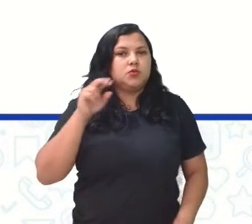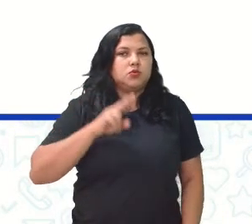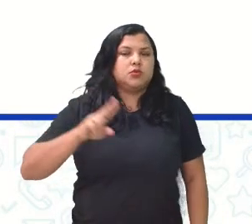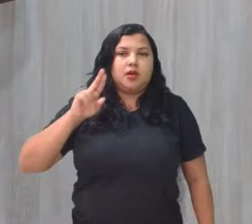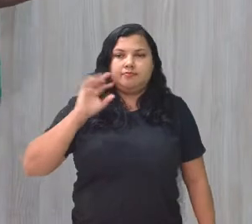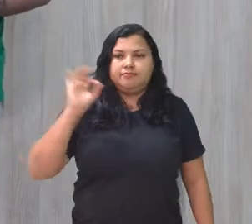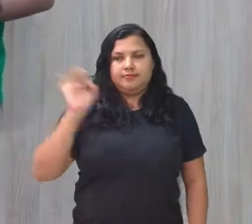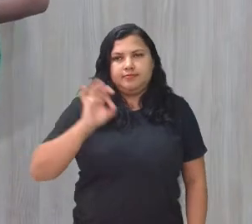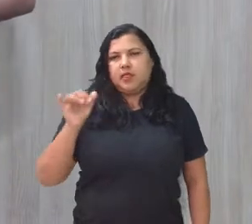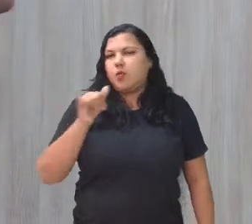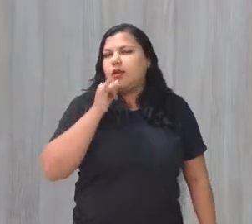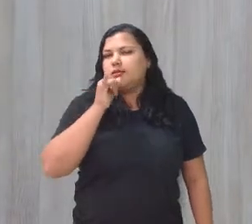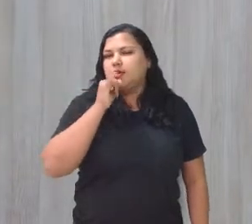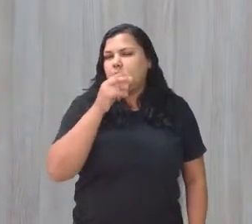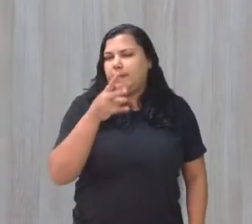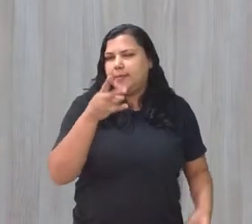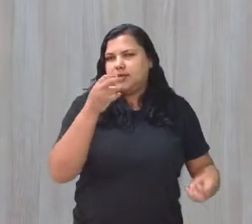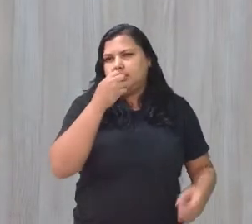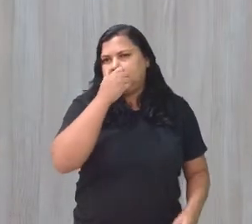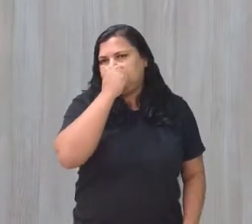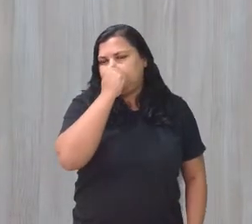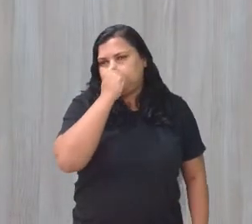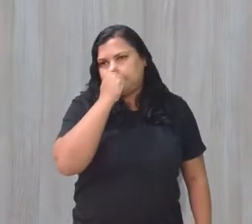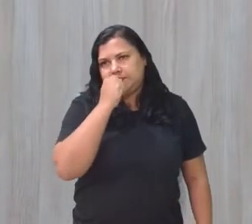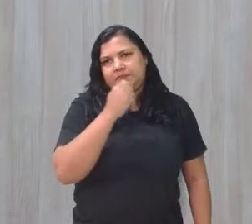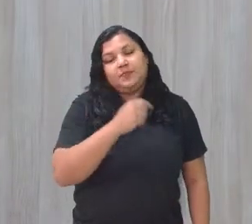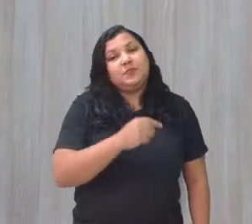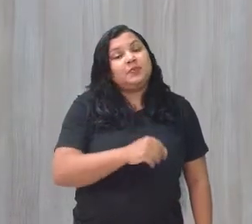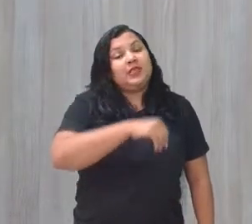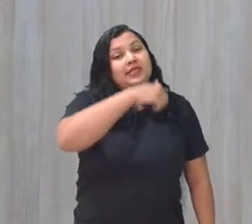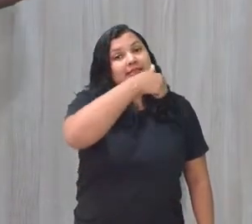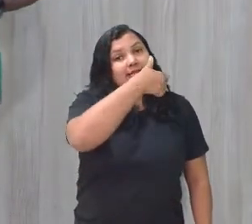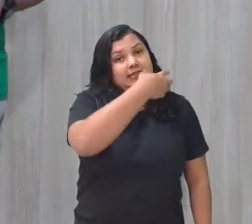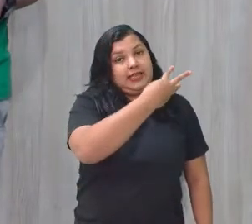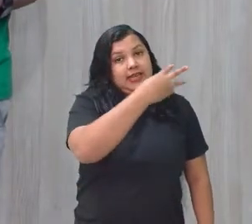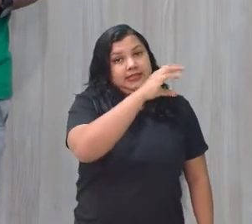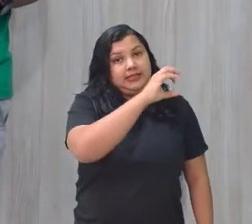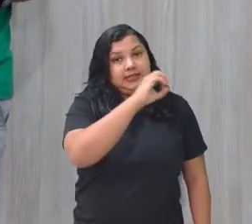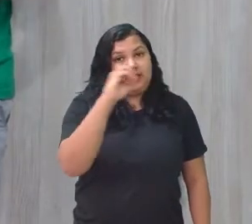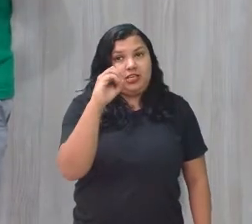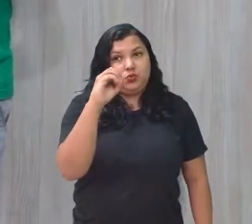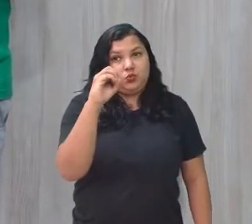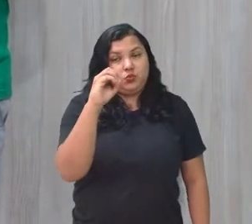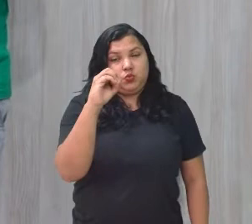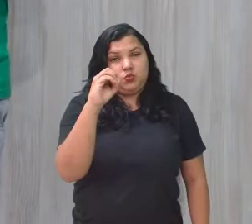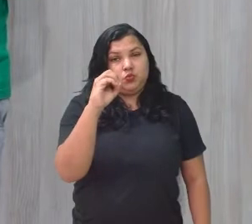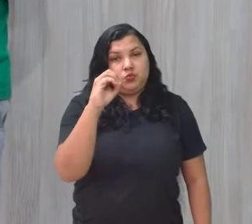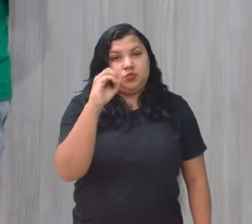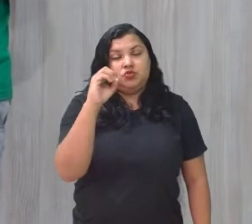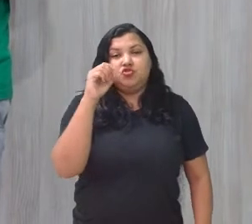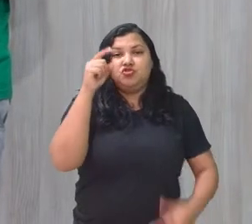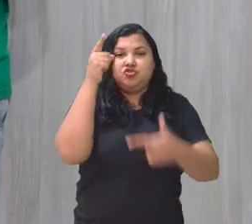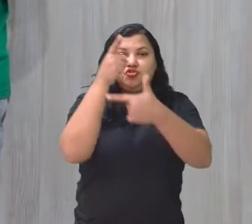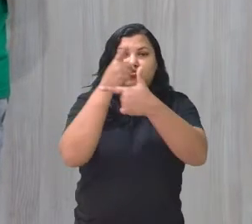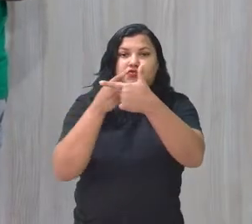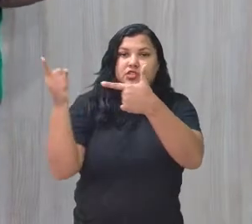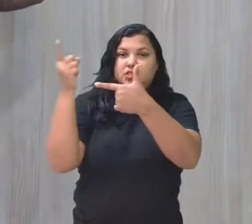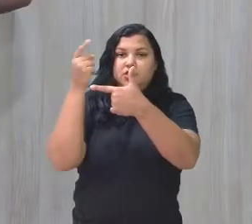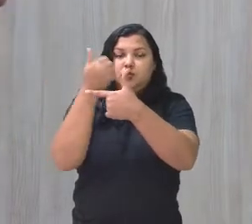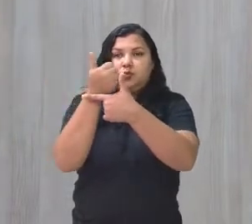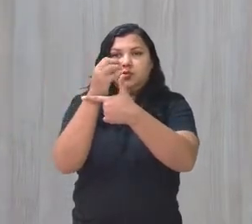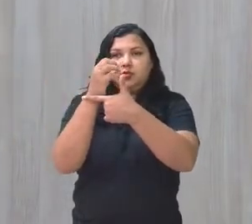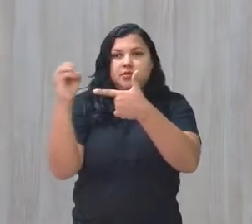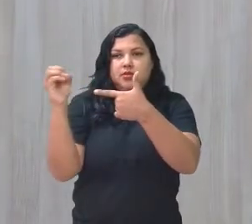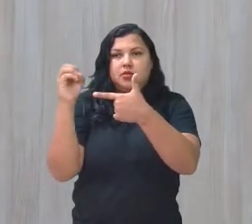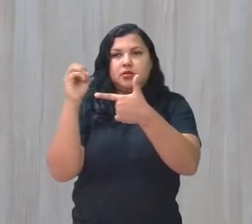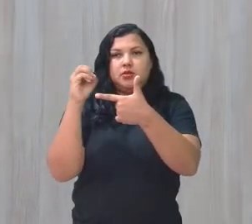porcentagem? Se você observa que a gente fez 300 dividido por 100. Quando a gente faz na calculadora, a gente faz por outro caminho, a gente